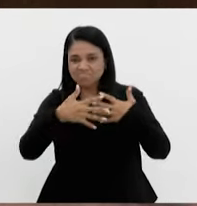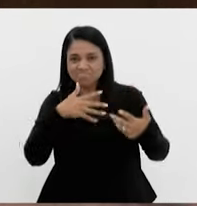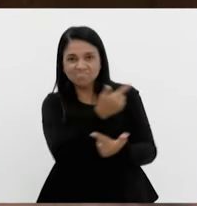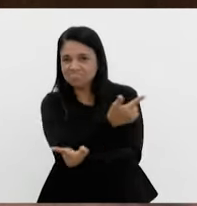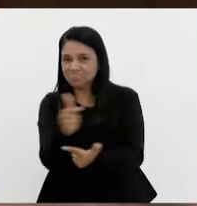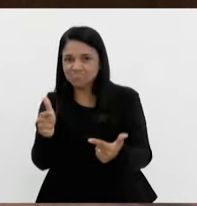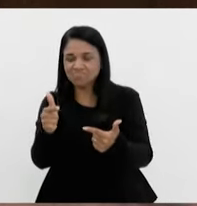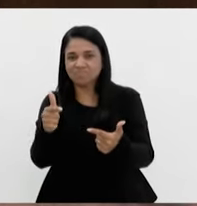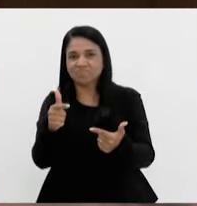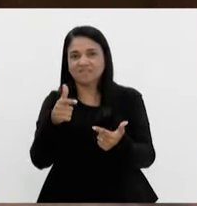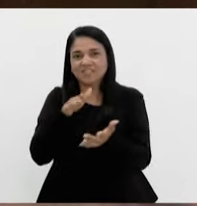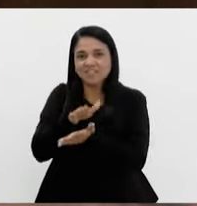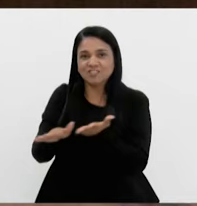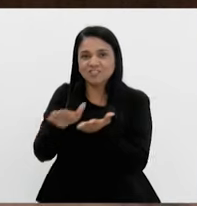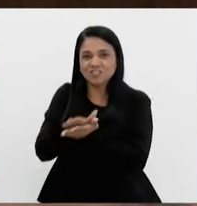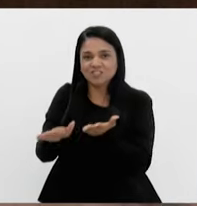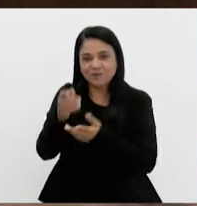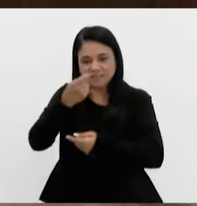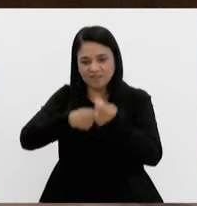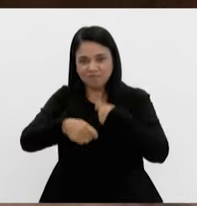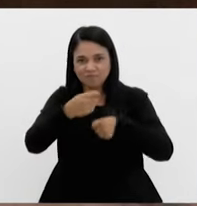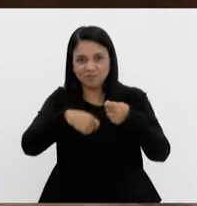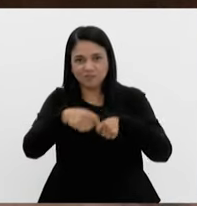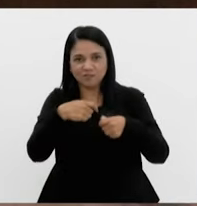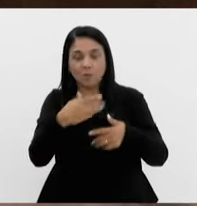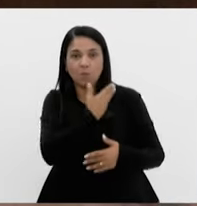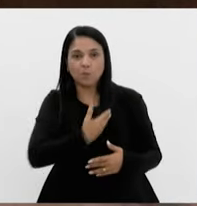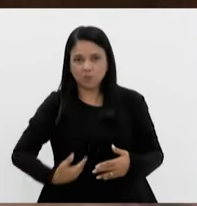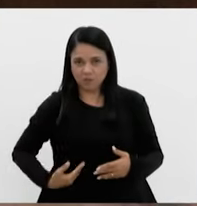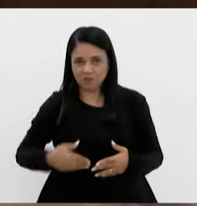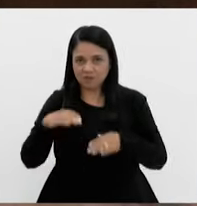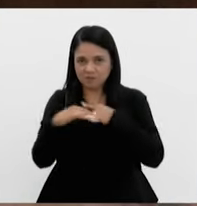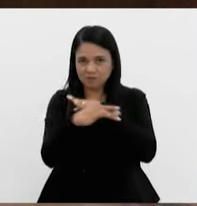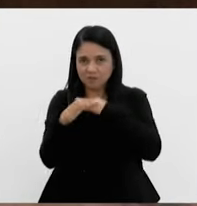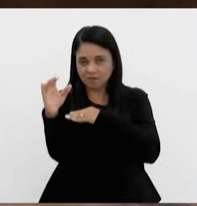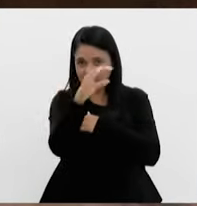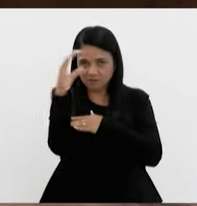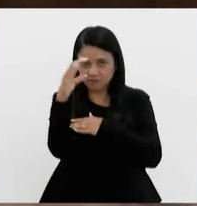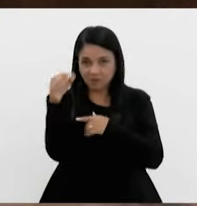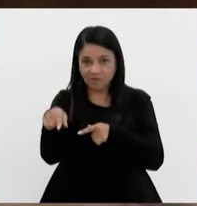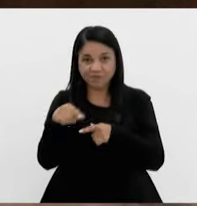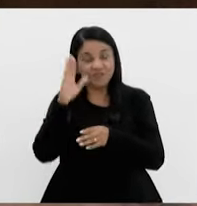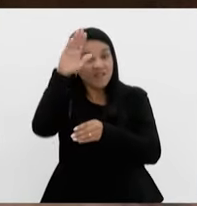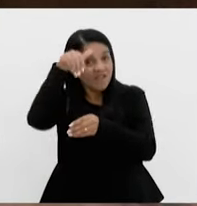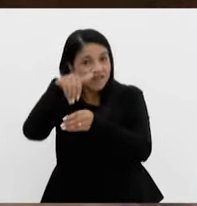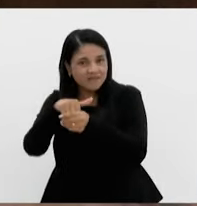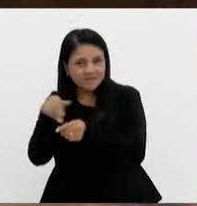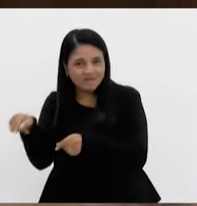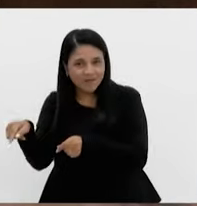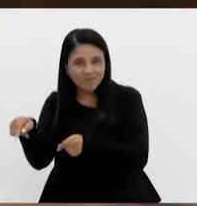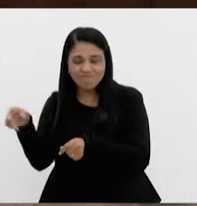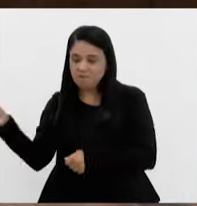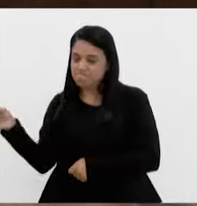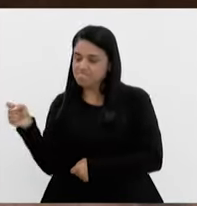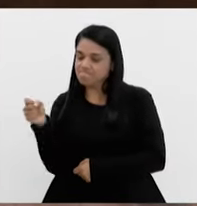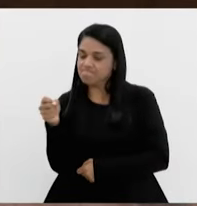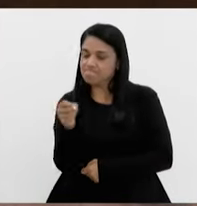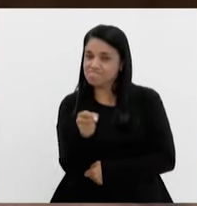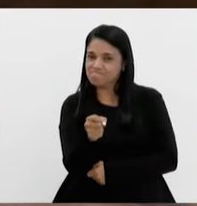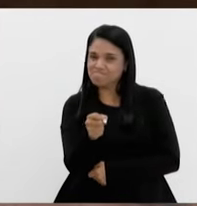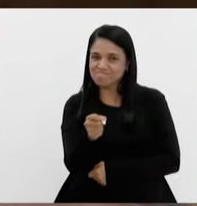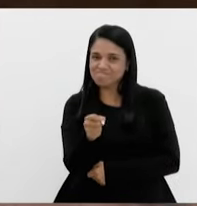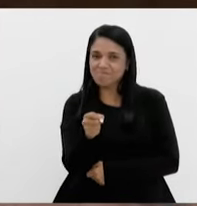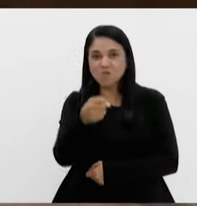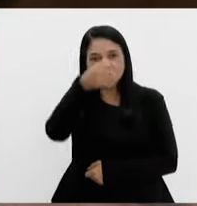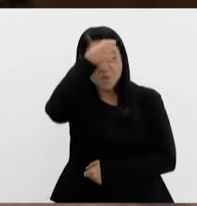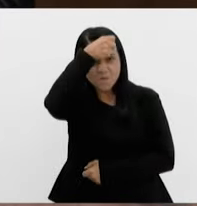públicas e aí Presidente eleição ele colocou um pau mandado um fantos que